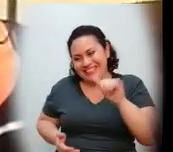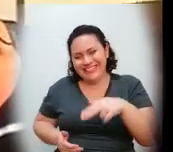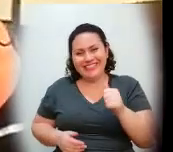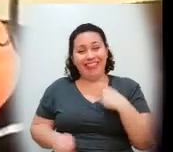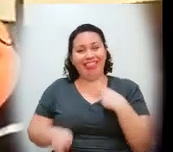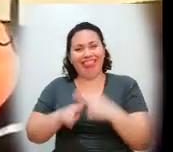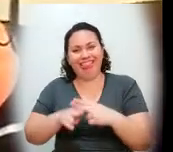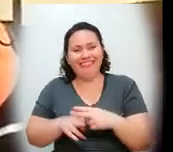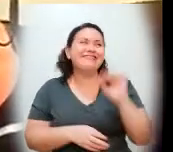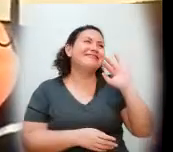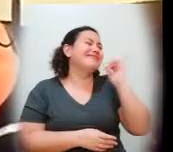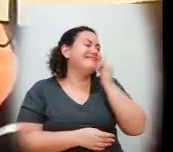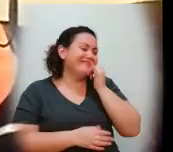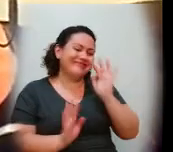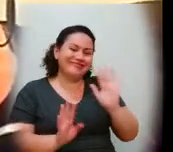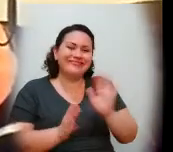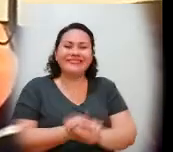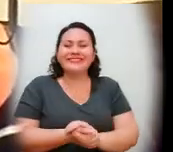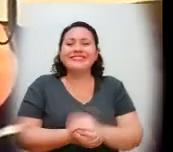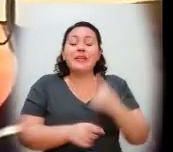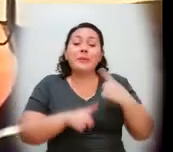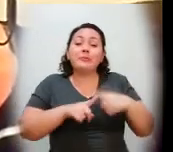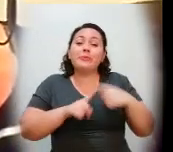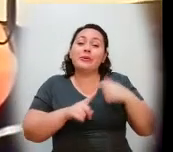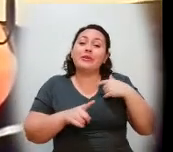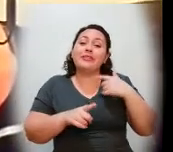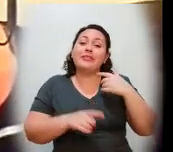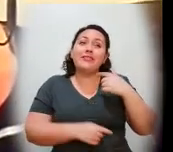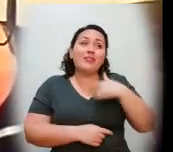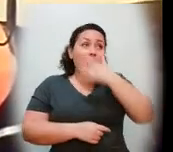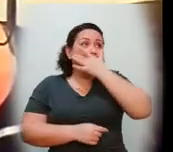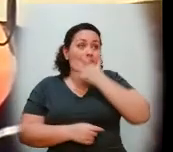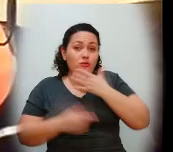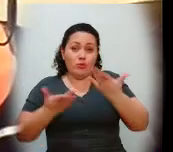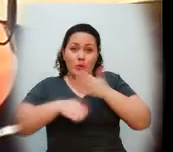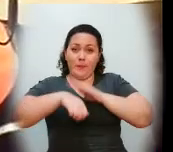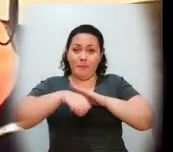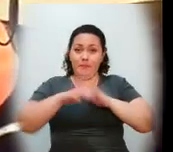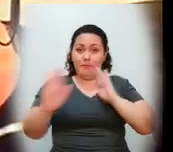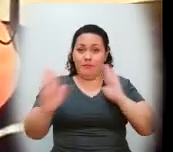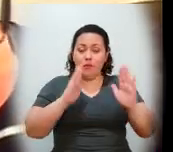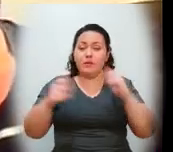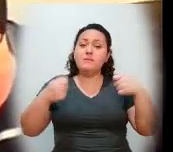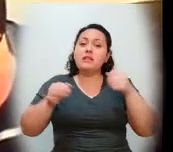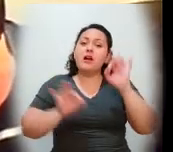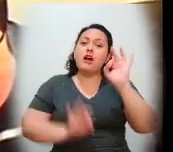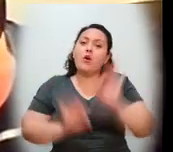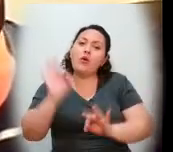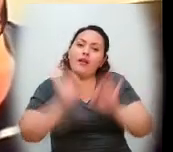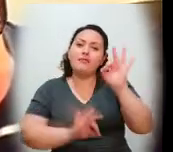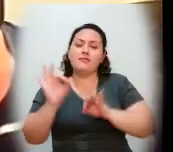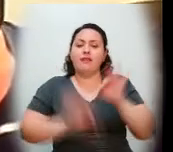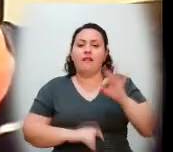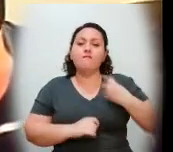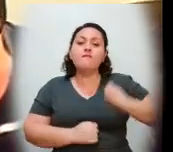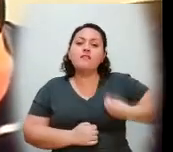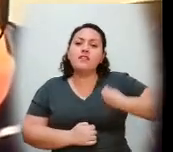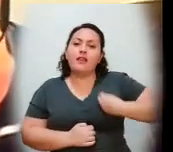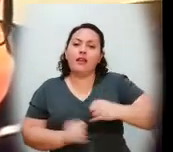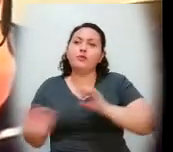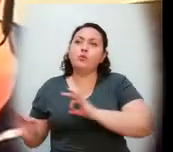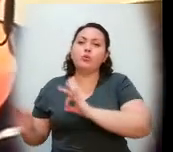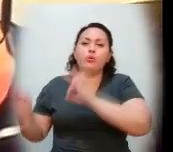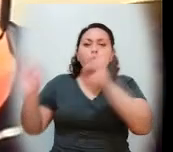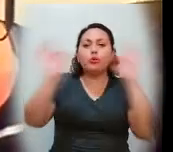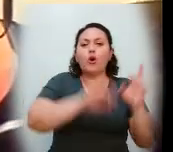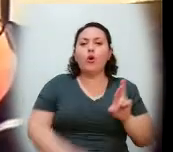É bem isso, assim. Eu acho Pode. que se a gente puder nesse momento, assim, também organizar uma rotina que não precisa ser uma estrutura